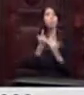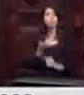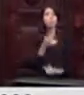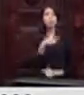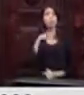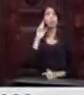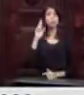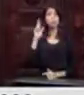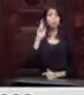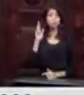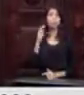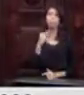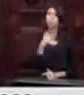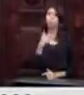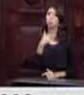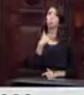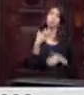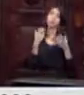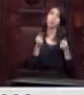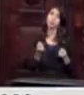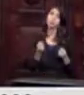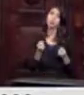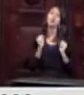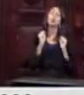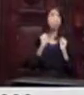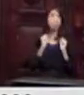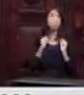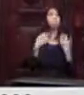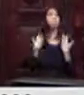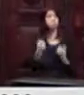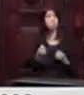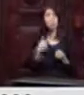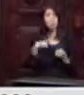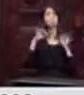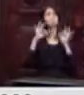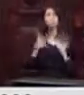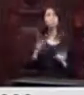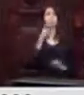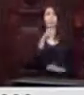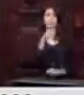responsabilidade que ela não pode assumir. Aquilo que ela pode assumir, com certeza, haverá o consenso.